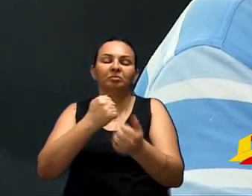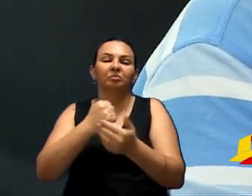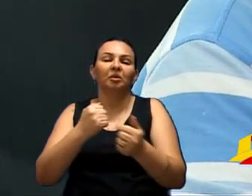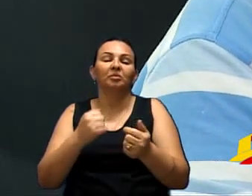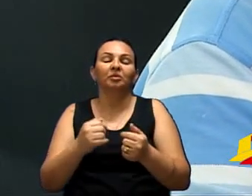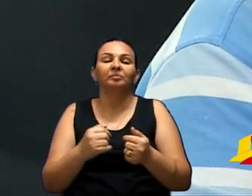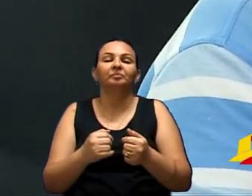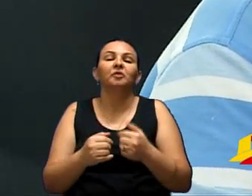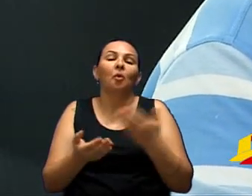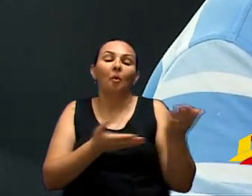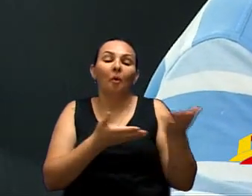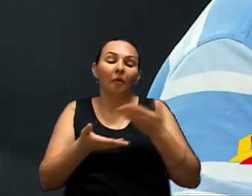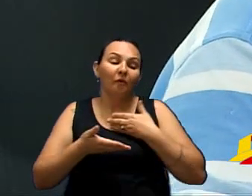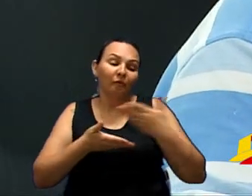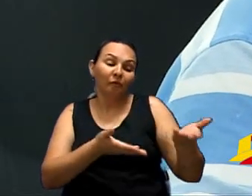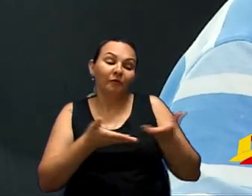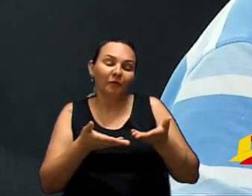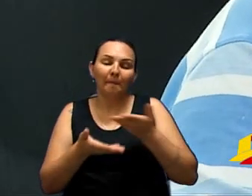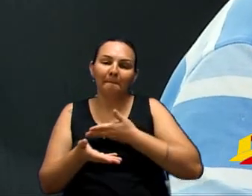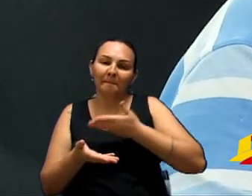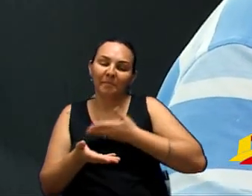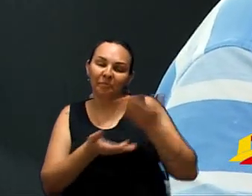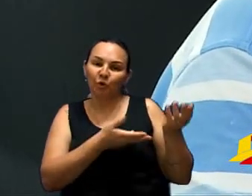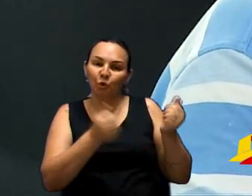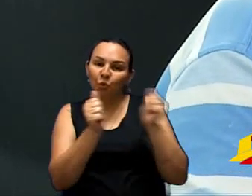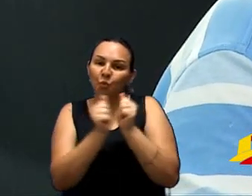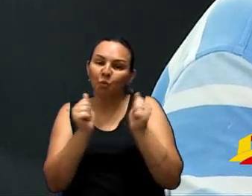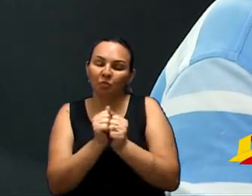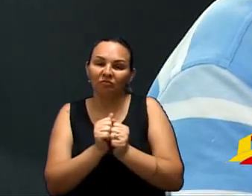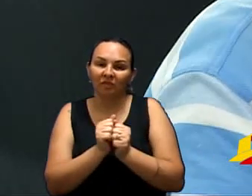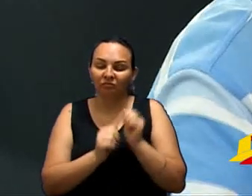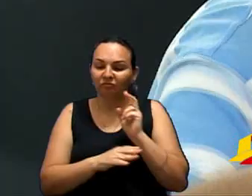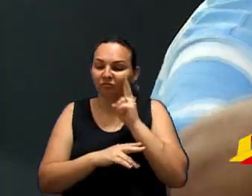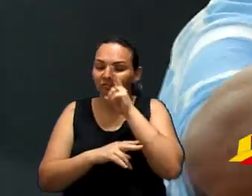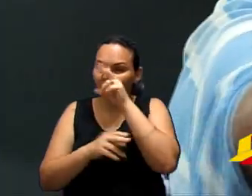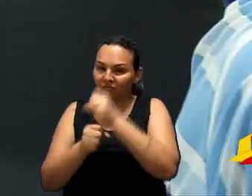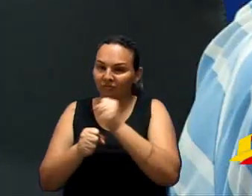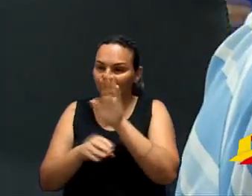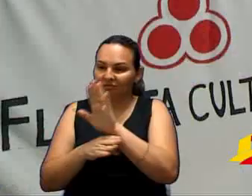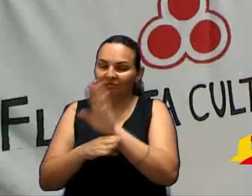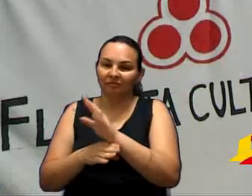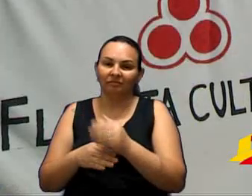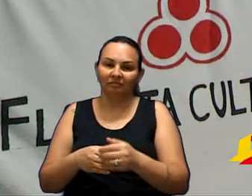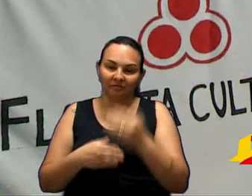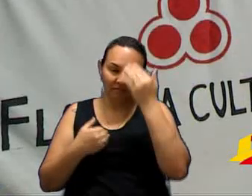acompanhar e dar essa força se pouca que a gente tem pra dar muito obrigado